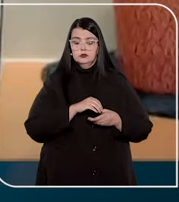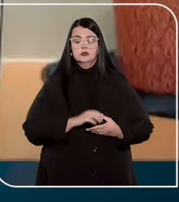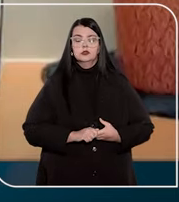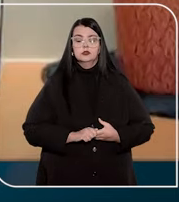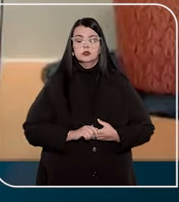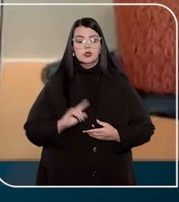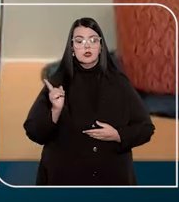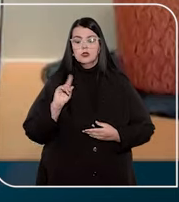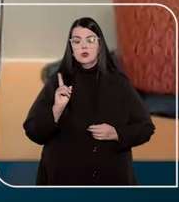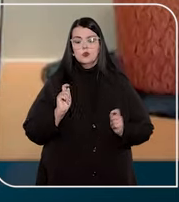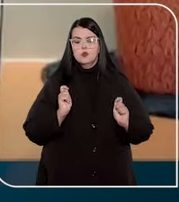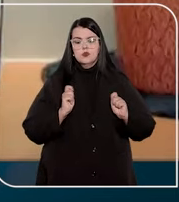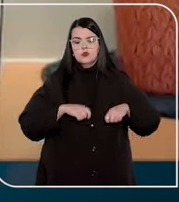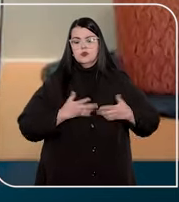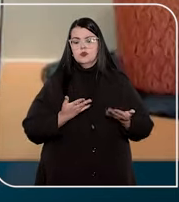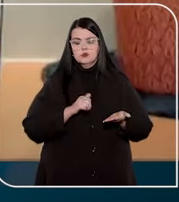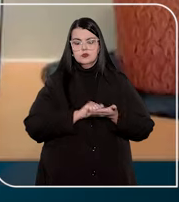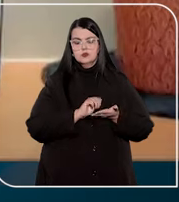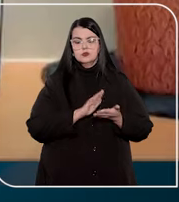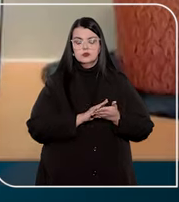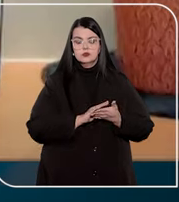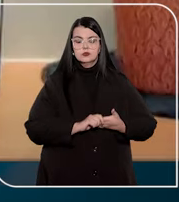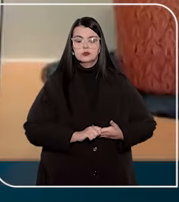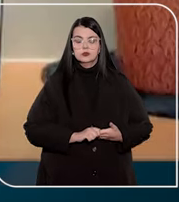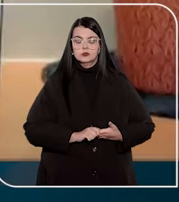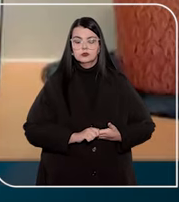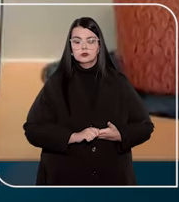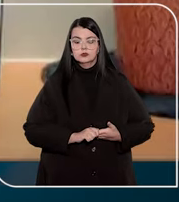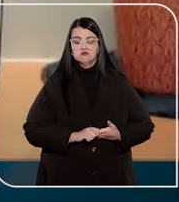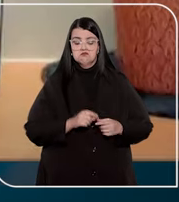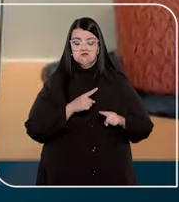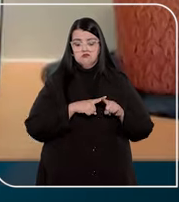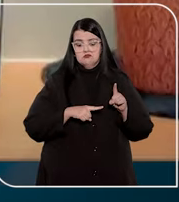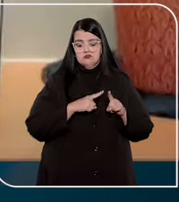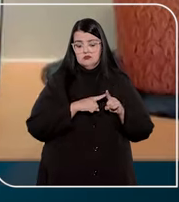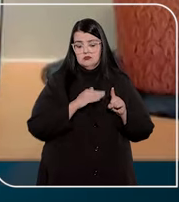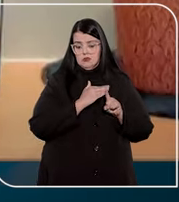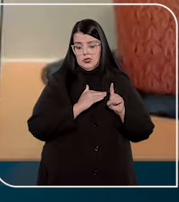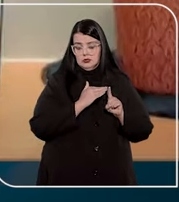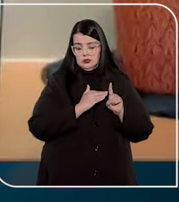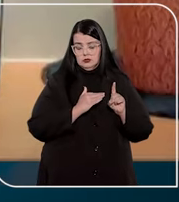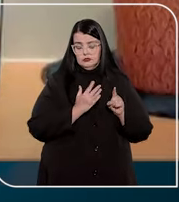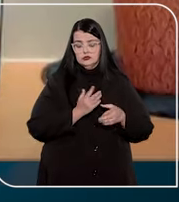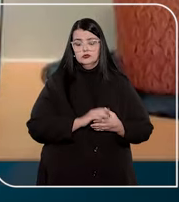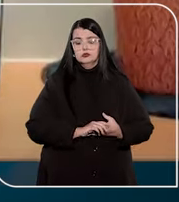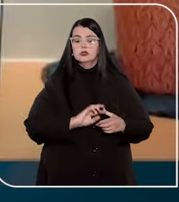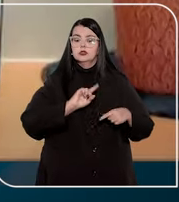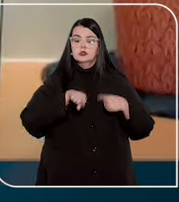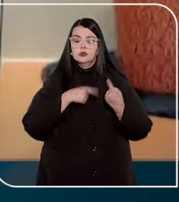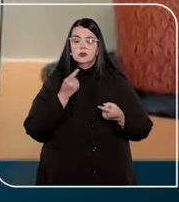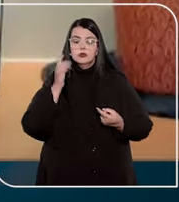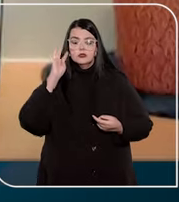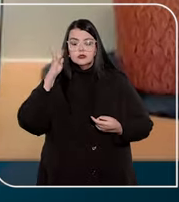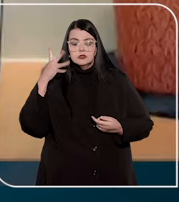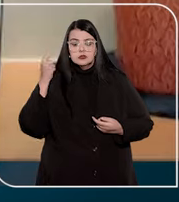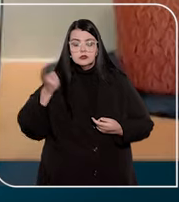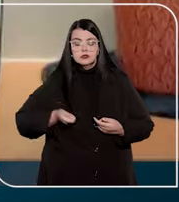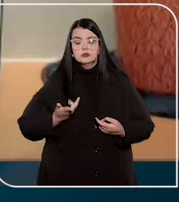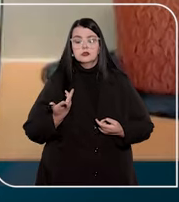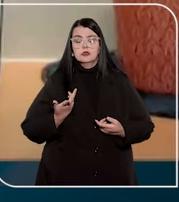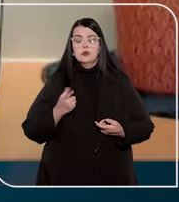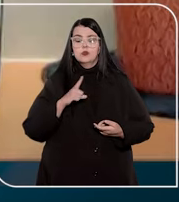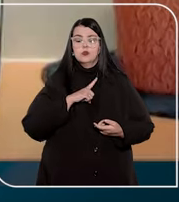seja, não basta que haja a mera interposição do agravo interno e a decisão advinda